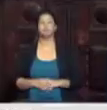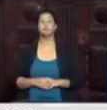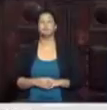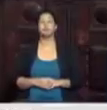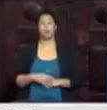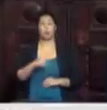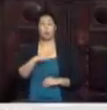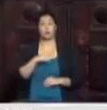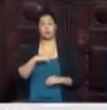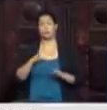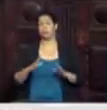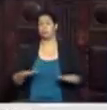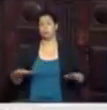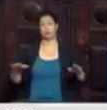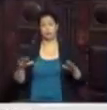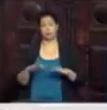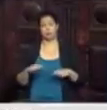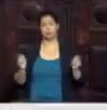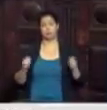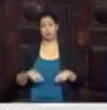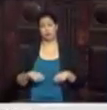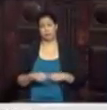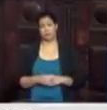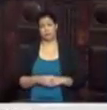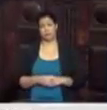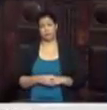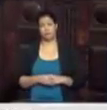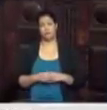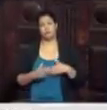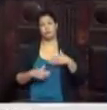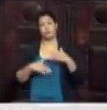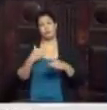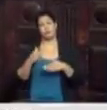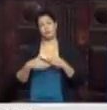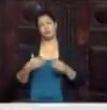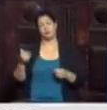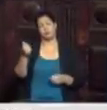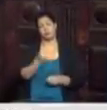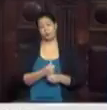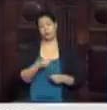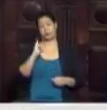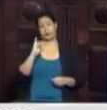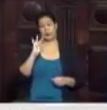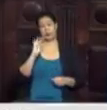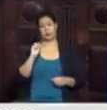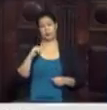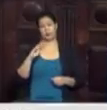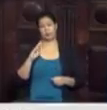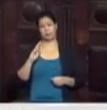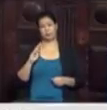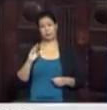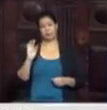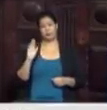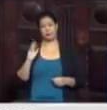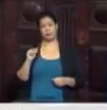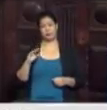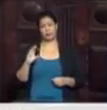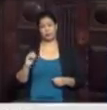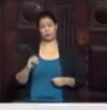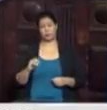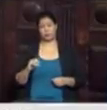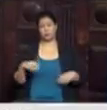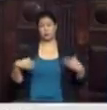Ele, com o seu vice que assumiu depois do impeachment, Itamar Franco. Tudo aquilo quase que não